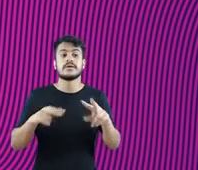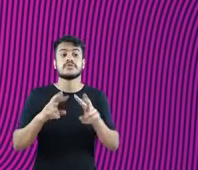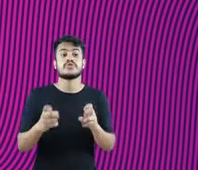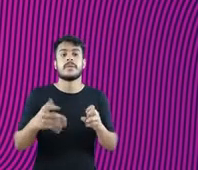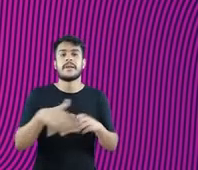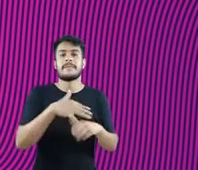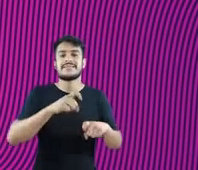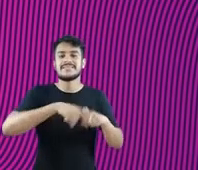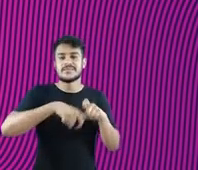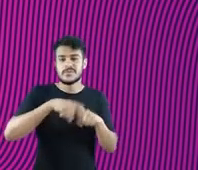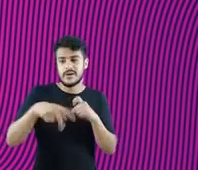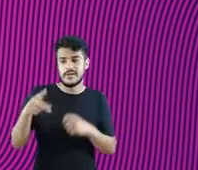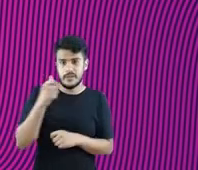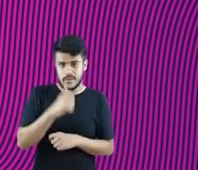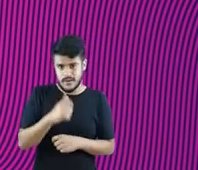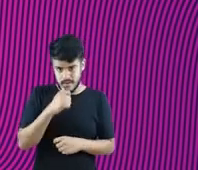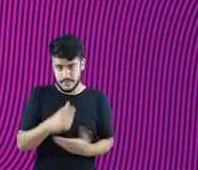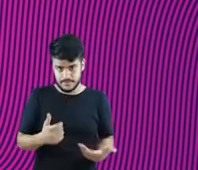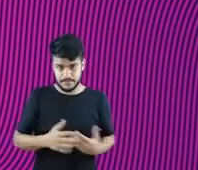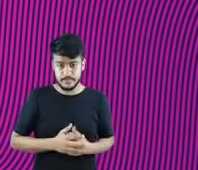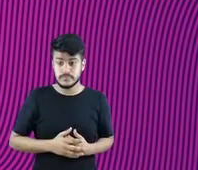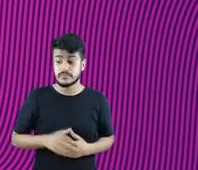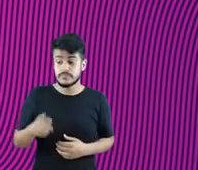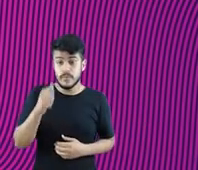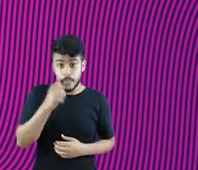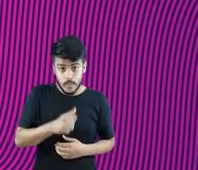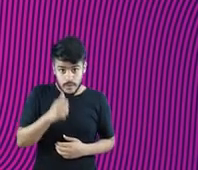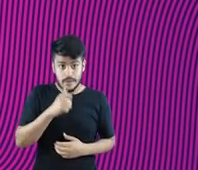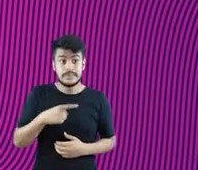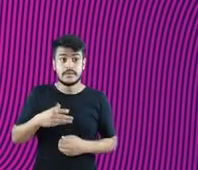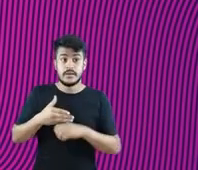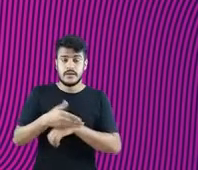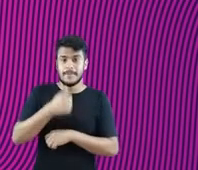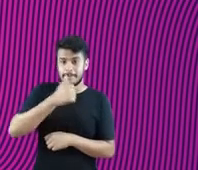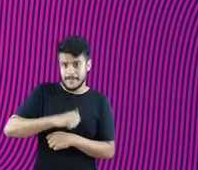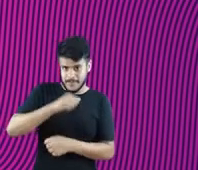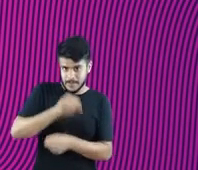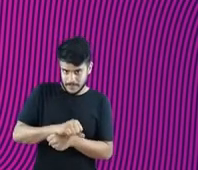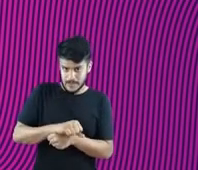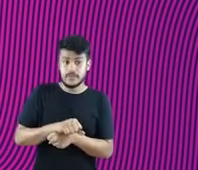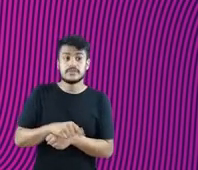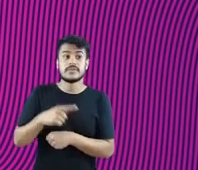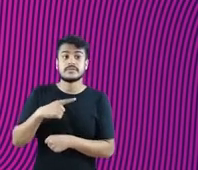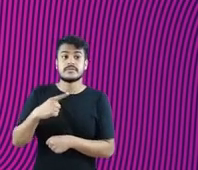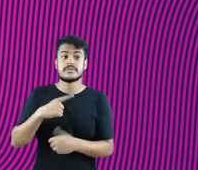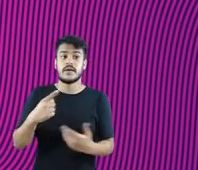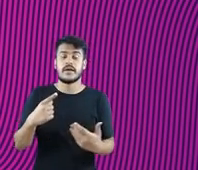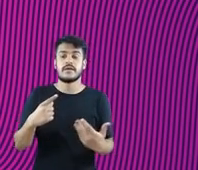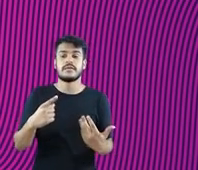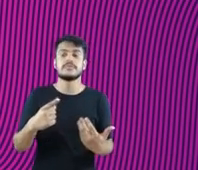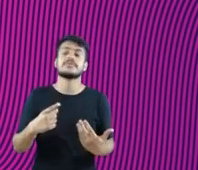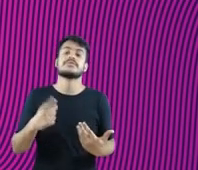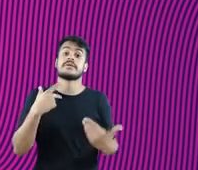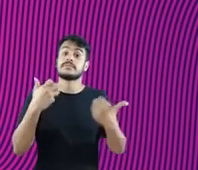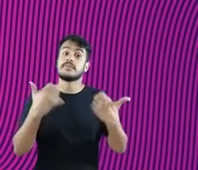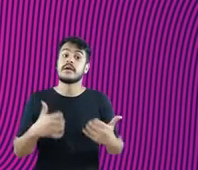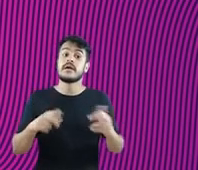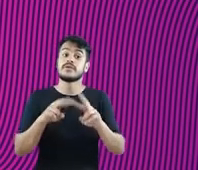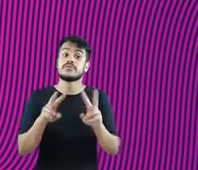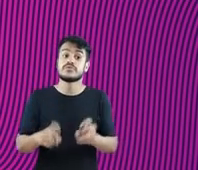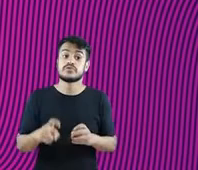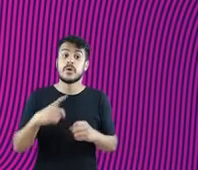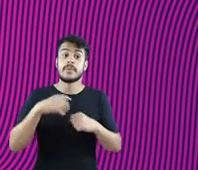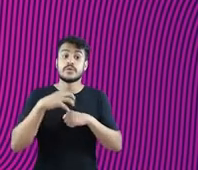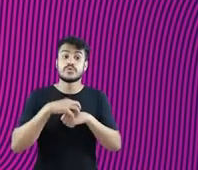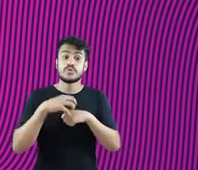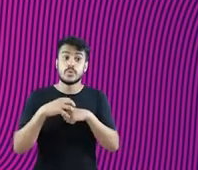da mulher. Ela quando entra na menopausa, onde a gente está falando aqui do tumor,